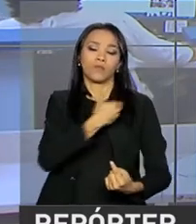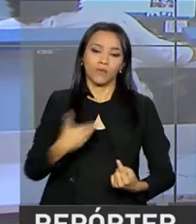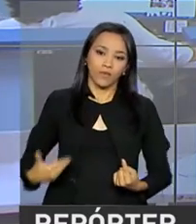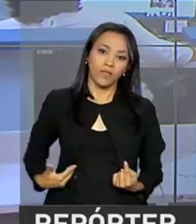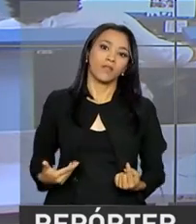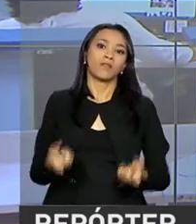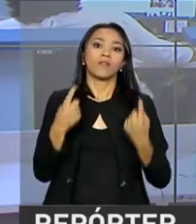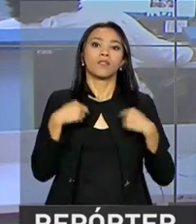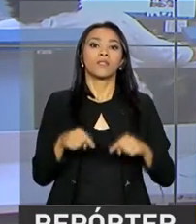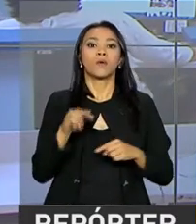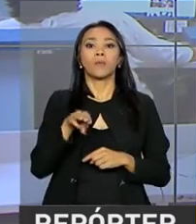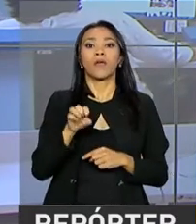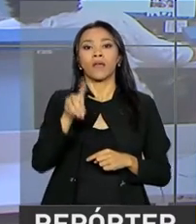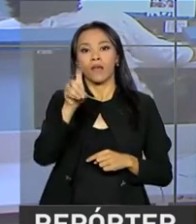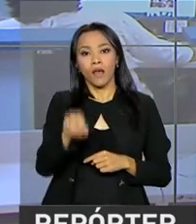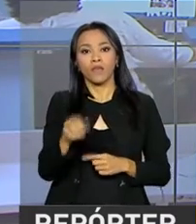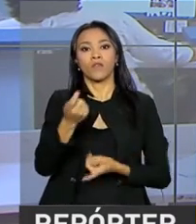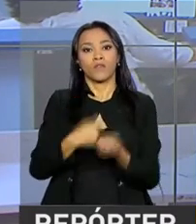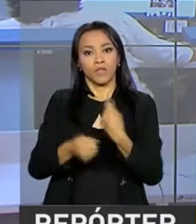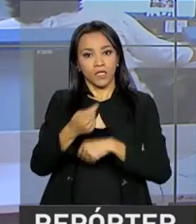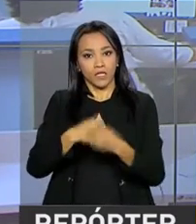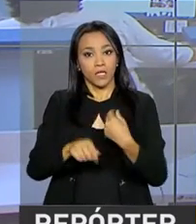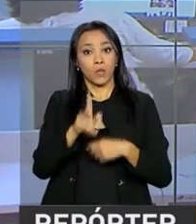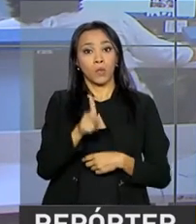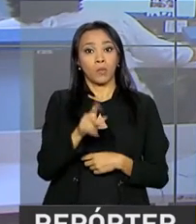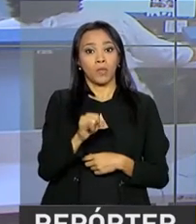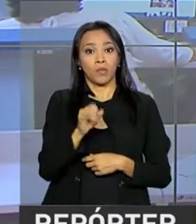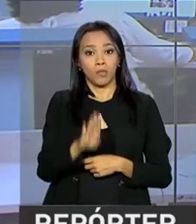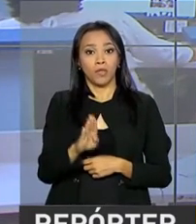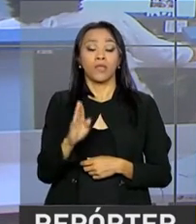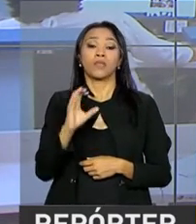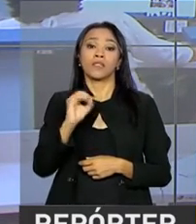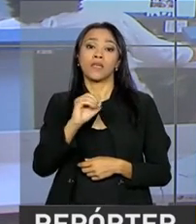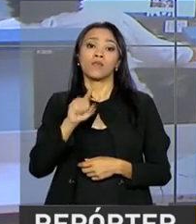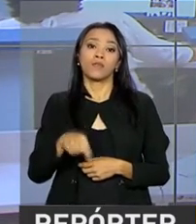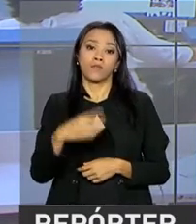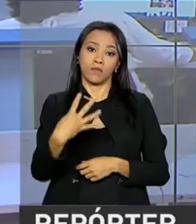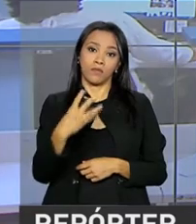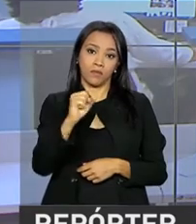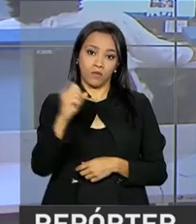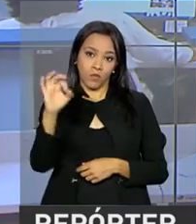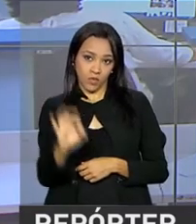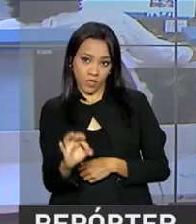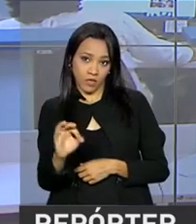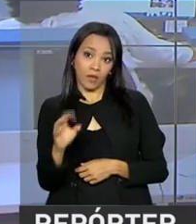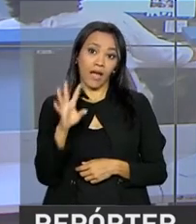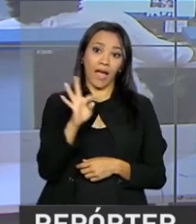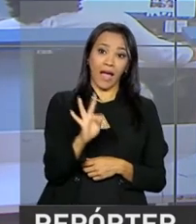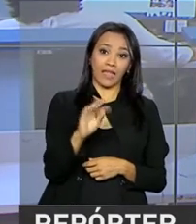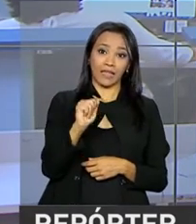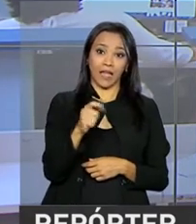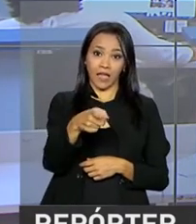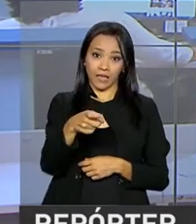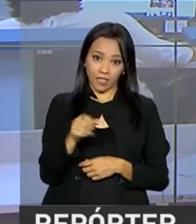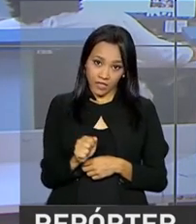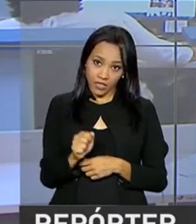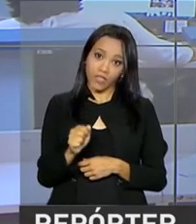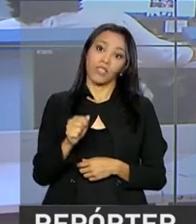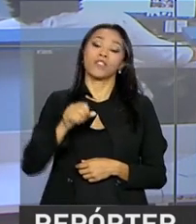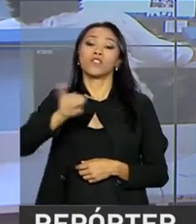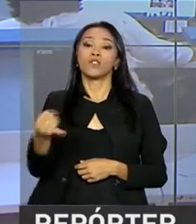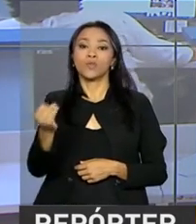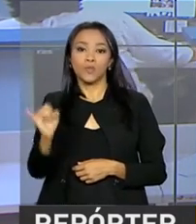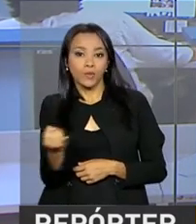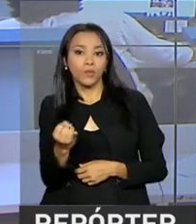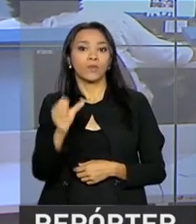financeiro prevê ainda o pib em 0,48 por cento a taxa básica de juros da economia que a selic